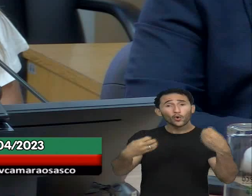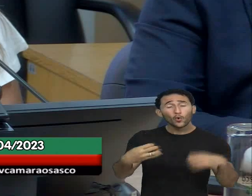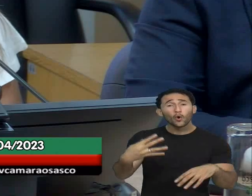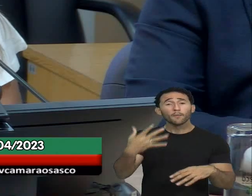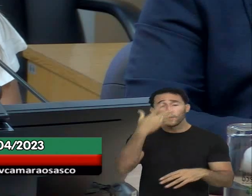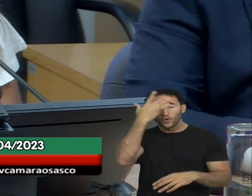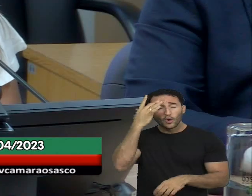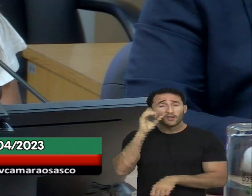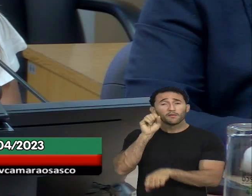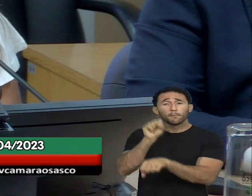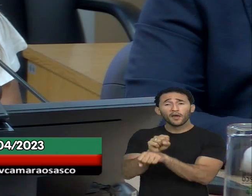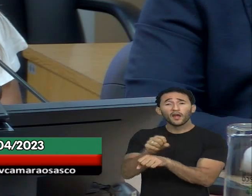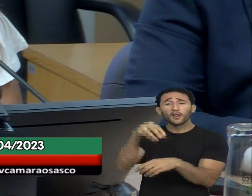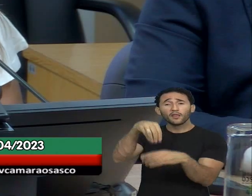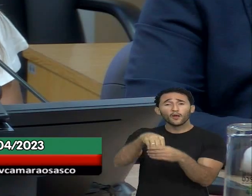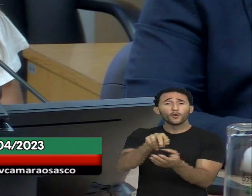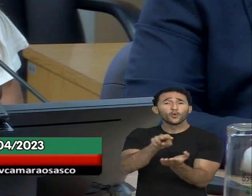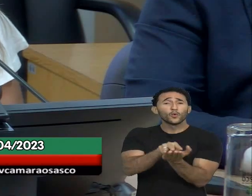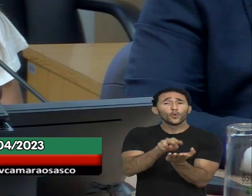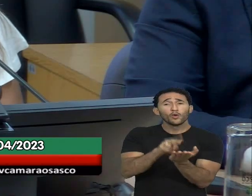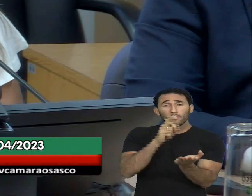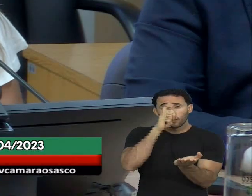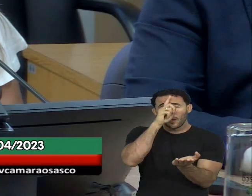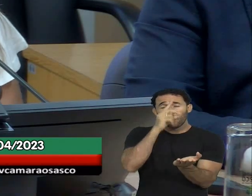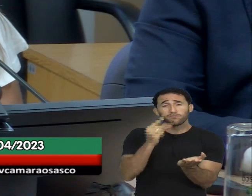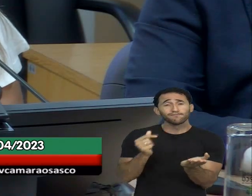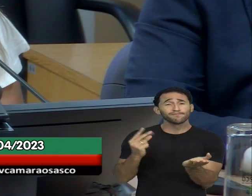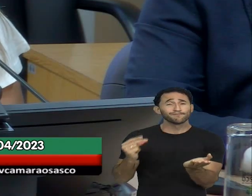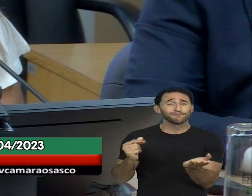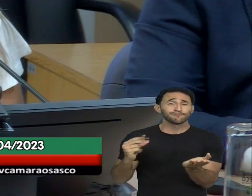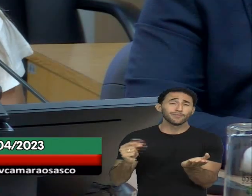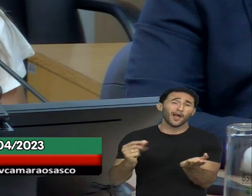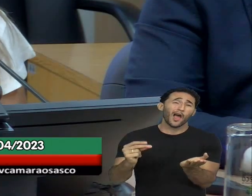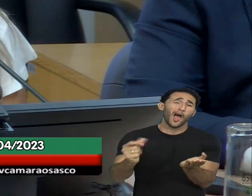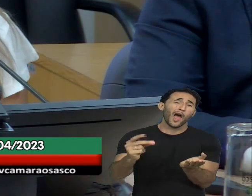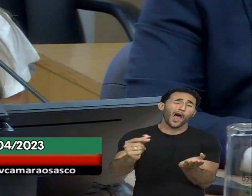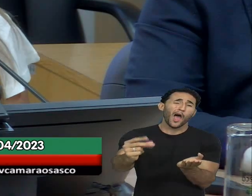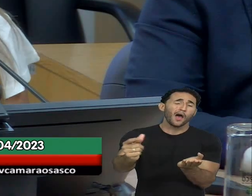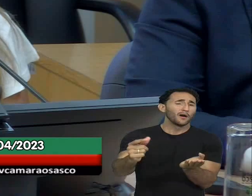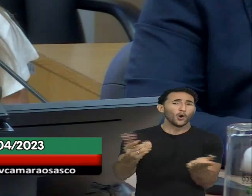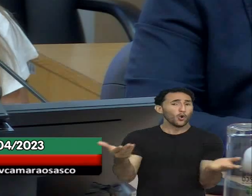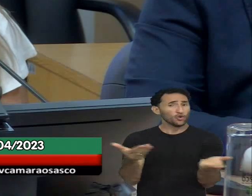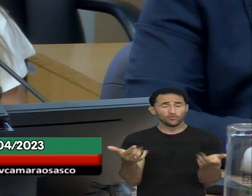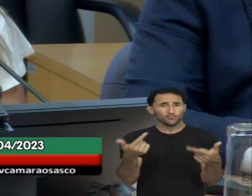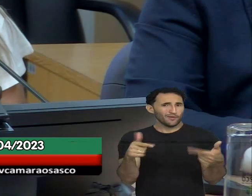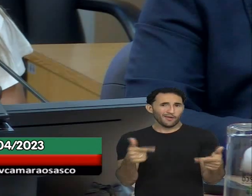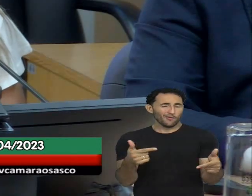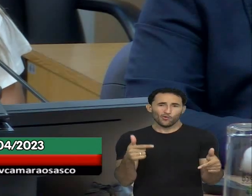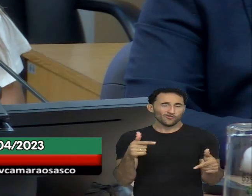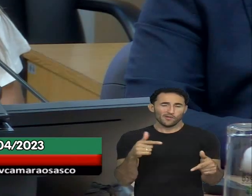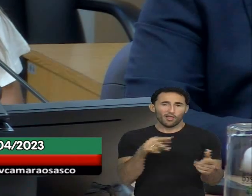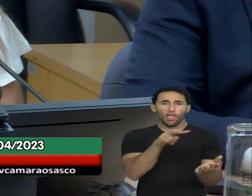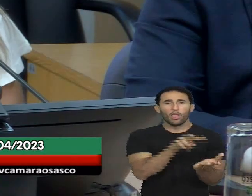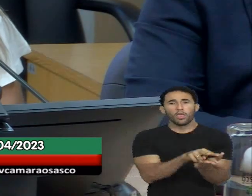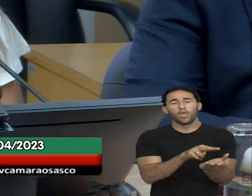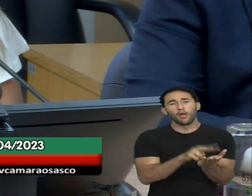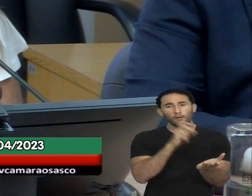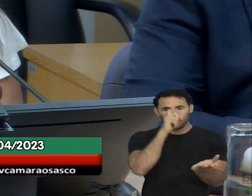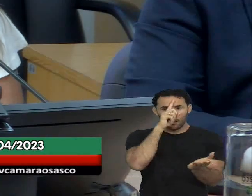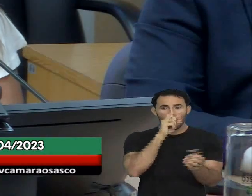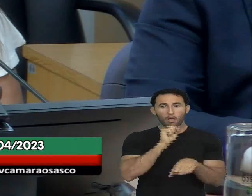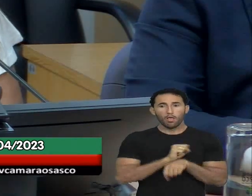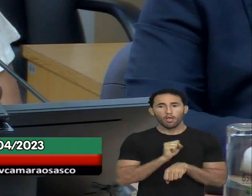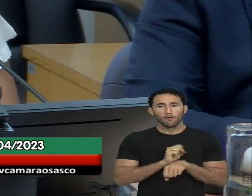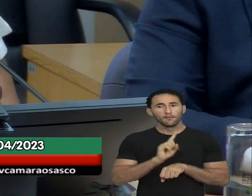fica mais. Hoje não fica mais internado. Logicamente que quando a pessoa também